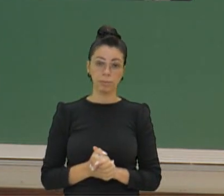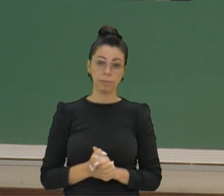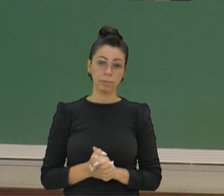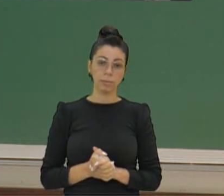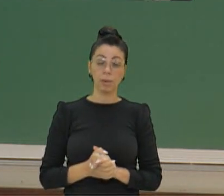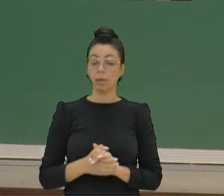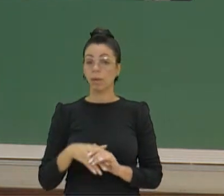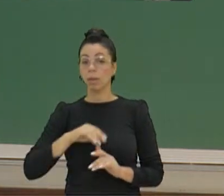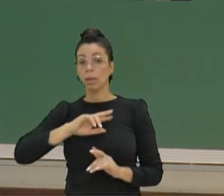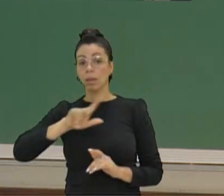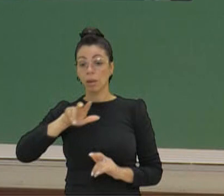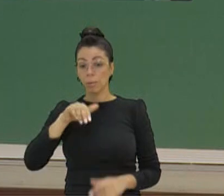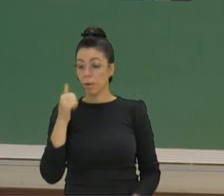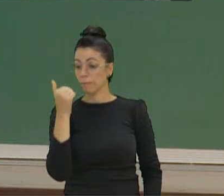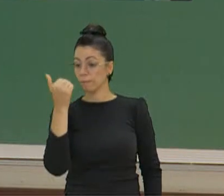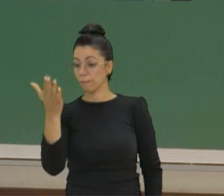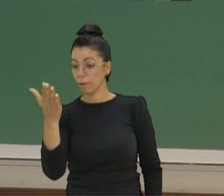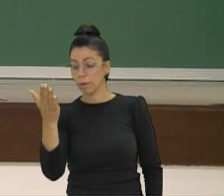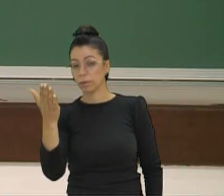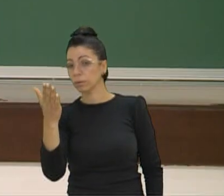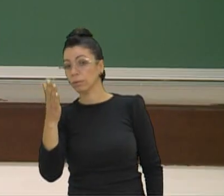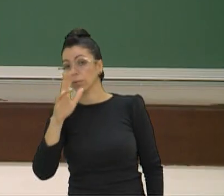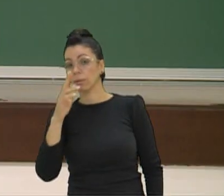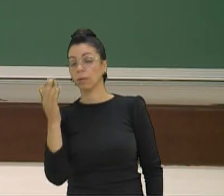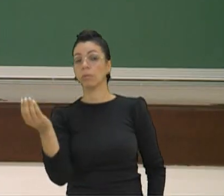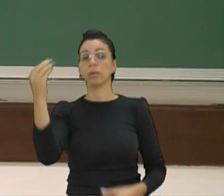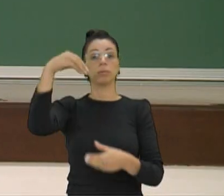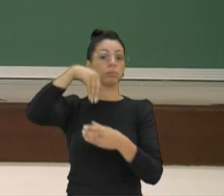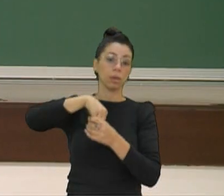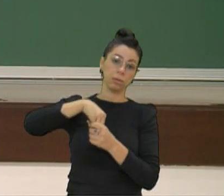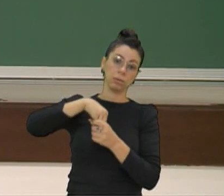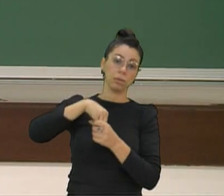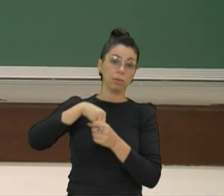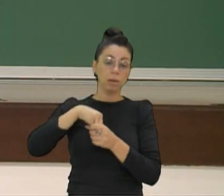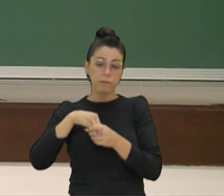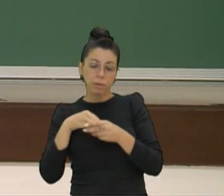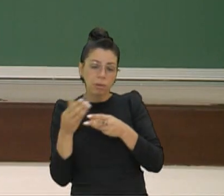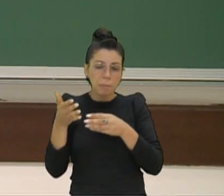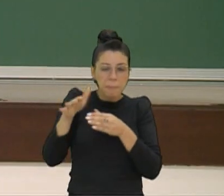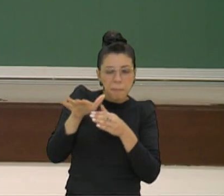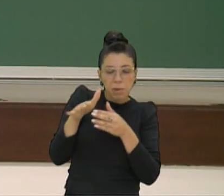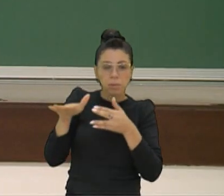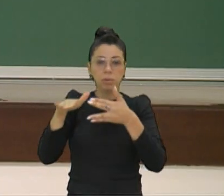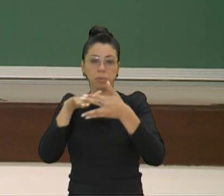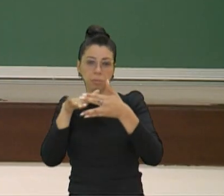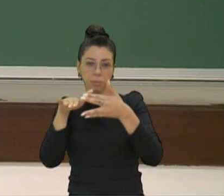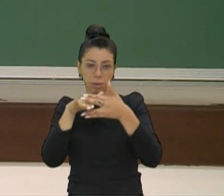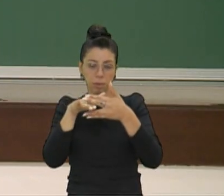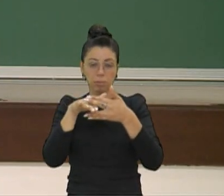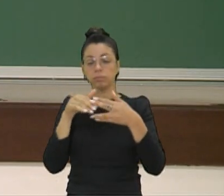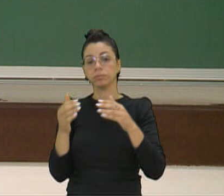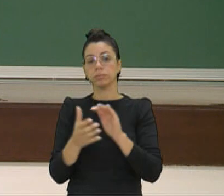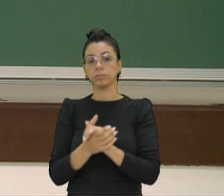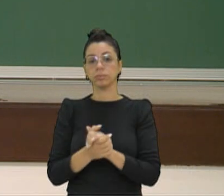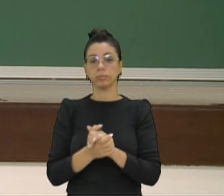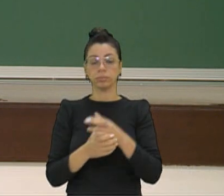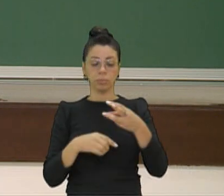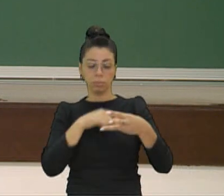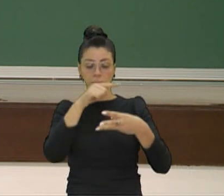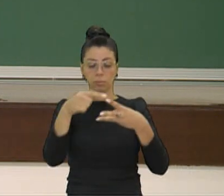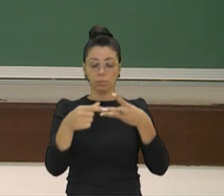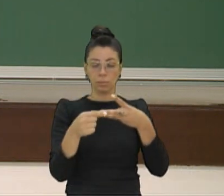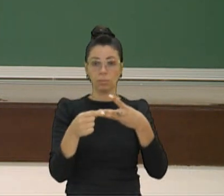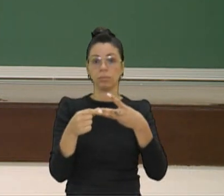mais externa, mas também não é a mais interna, porque são três que nós vamos aprender na nossa aula de hoje. Então, vamos ver essa